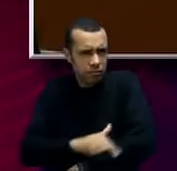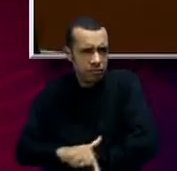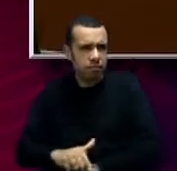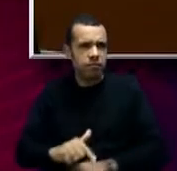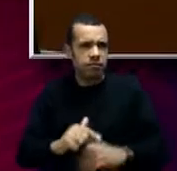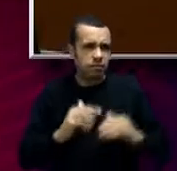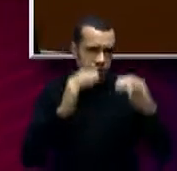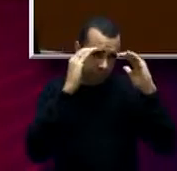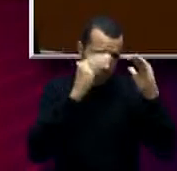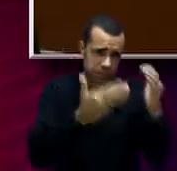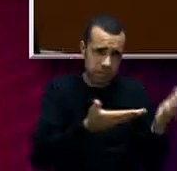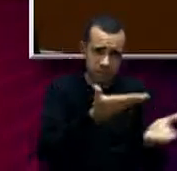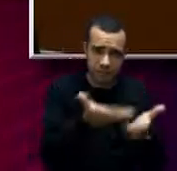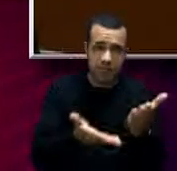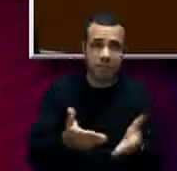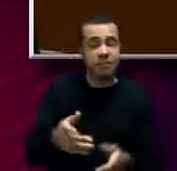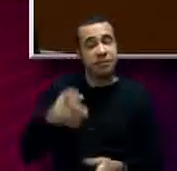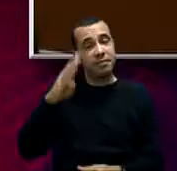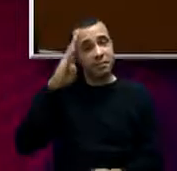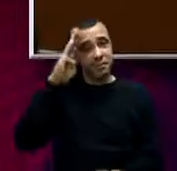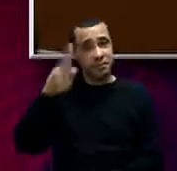e principalmente ser palmeirense.